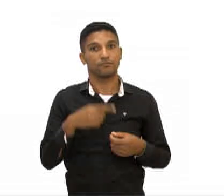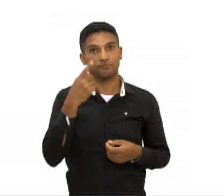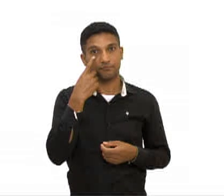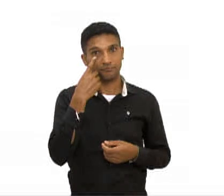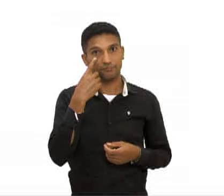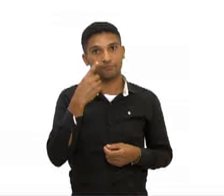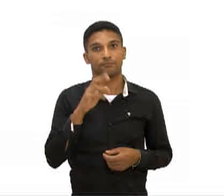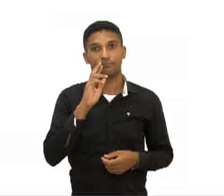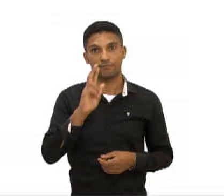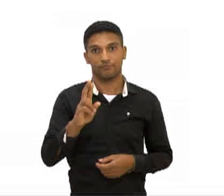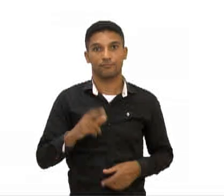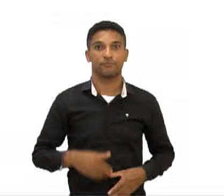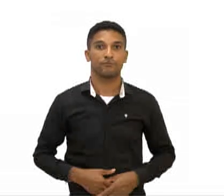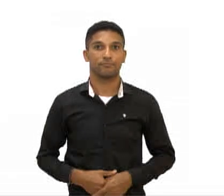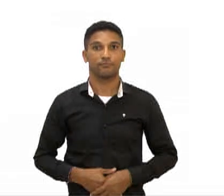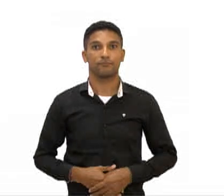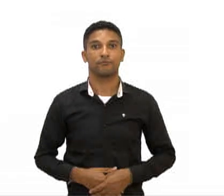correta.